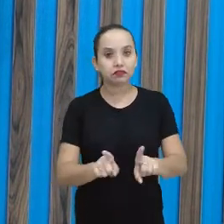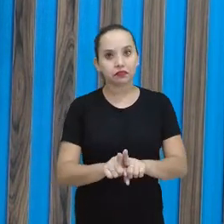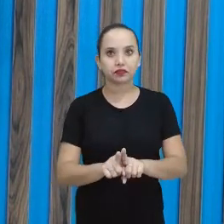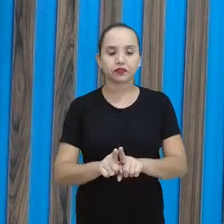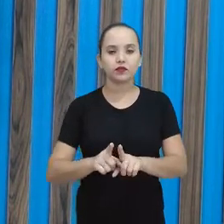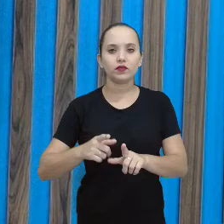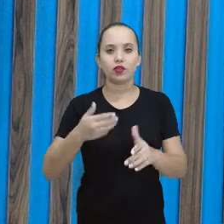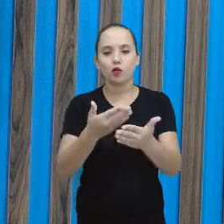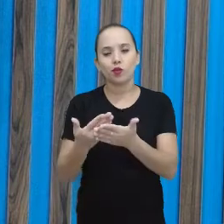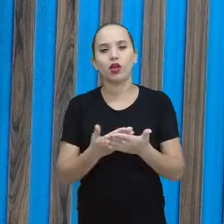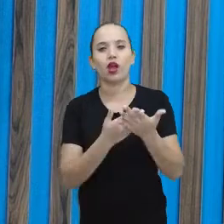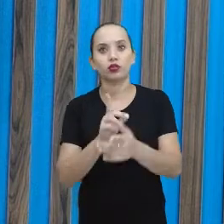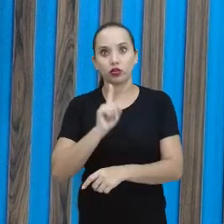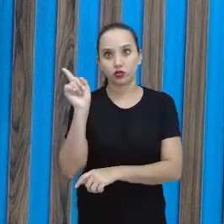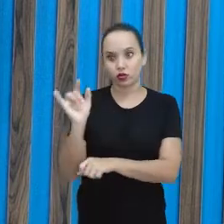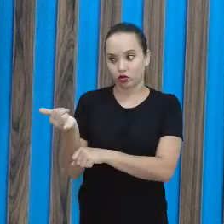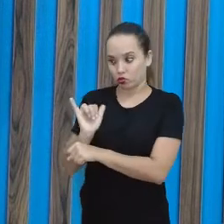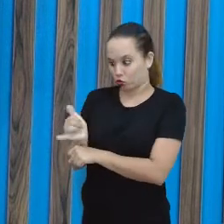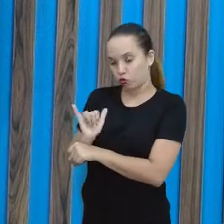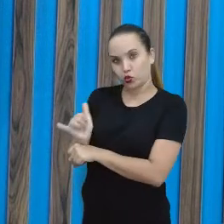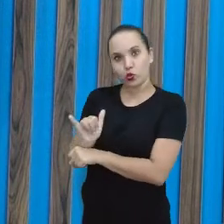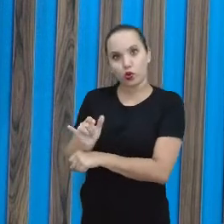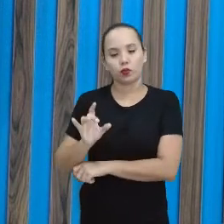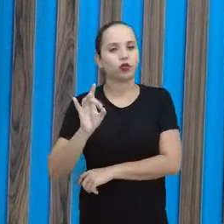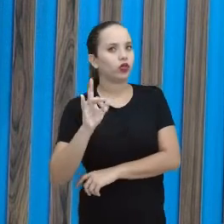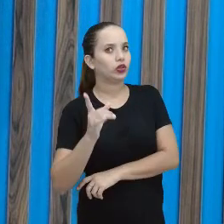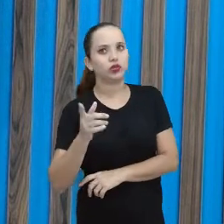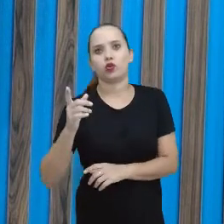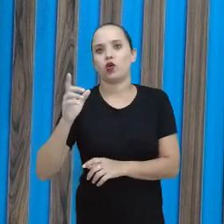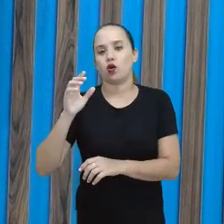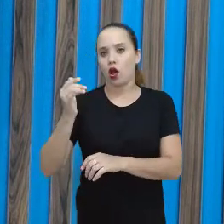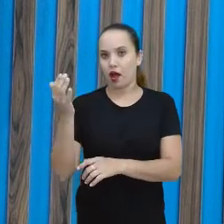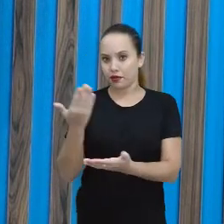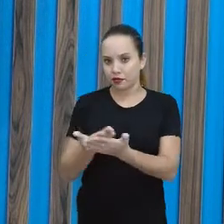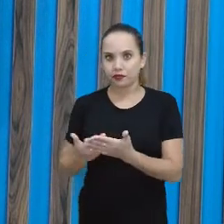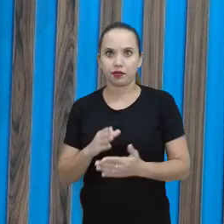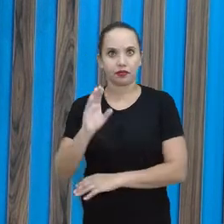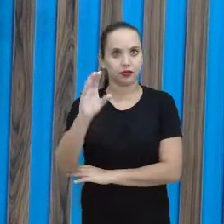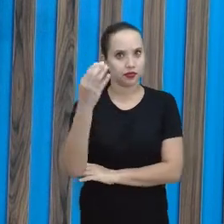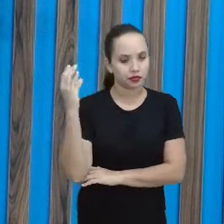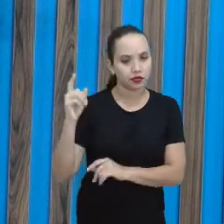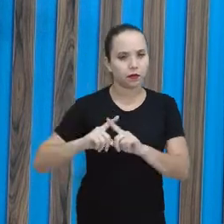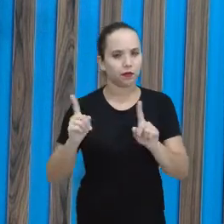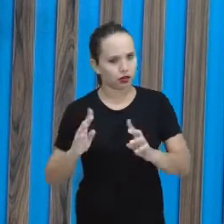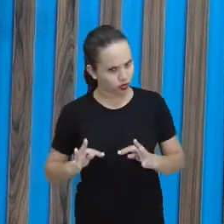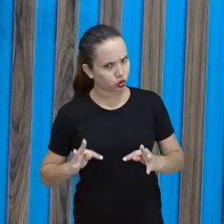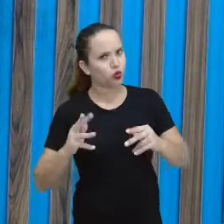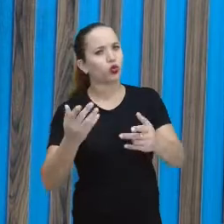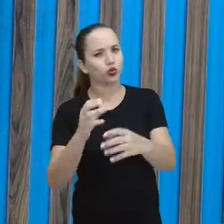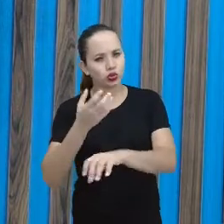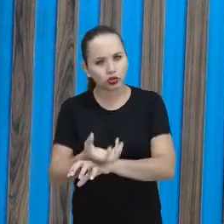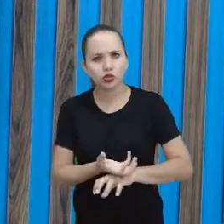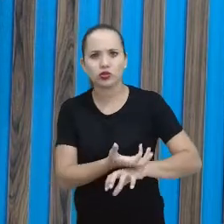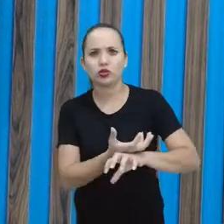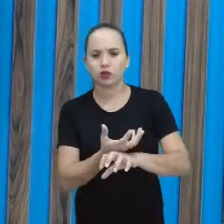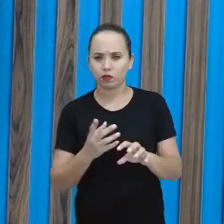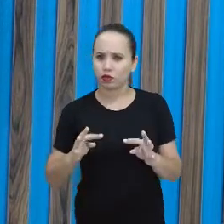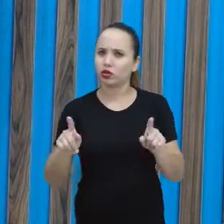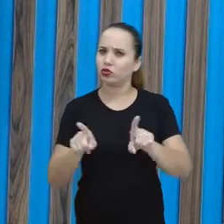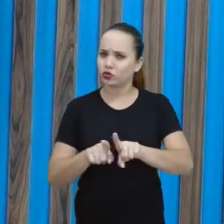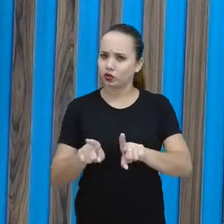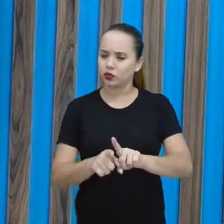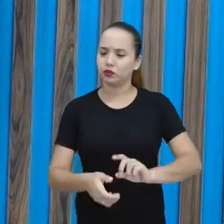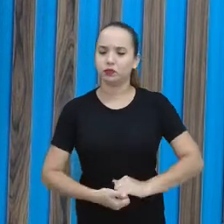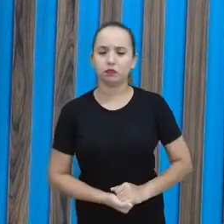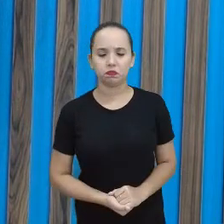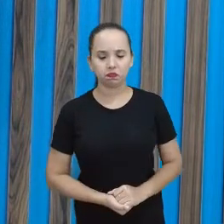estão disponíveis lá no YouTube. Não só as aulas de ciências, mas de todas as disciplinas, de todas as modalidades,